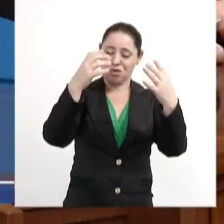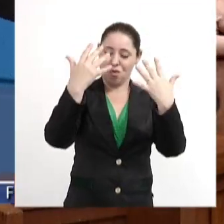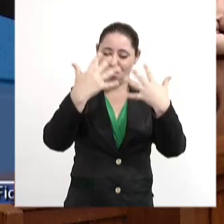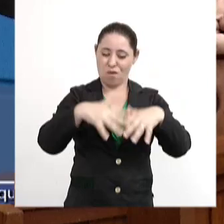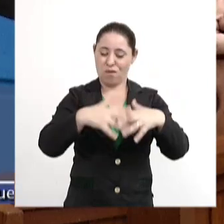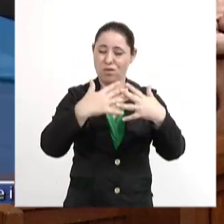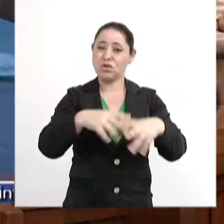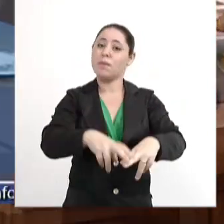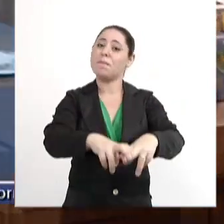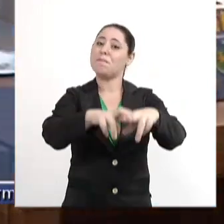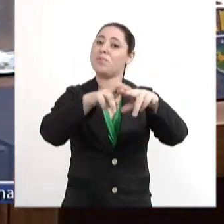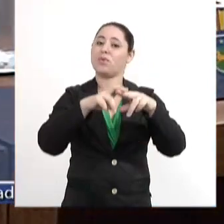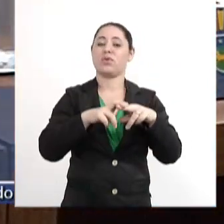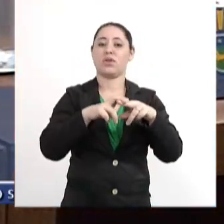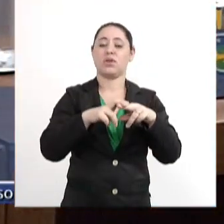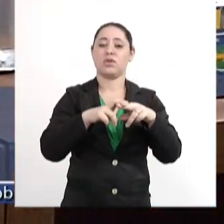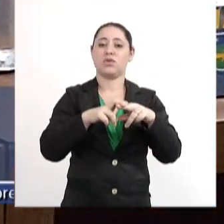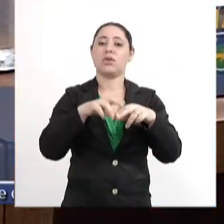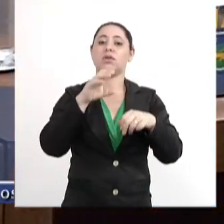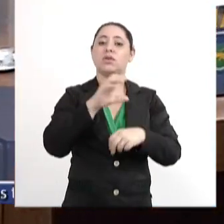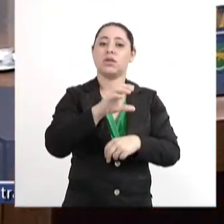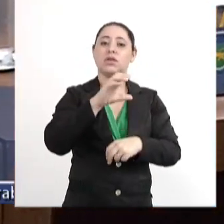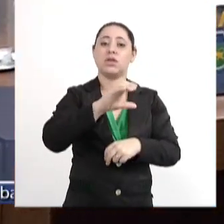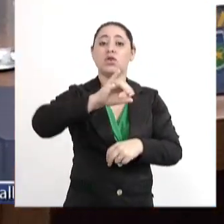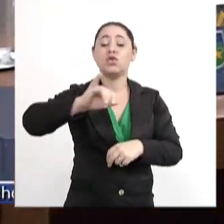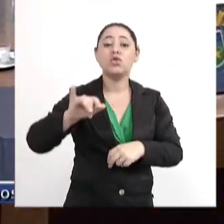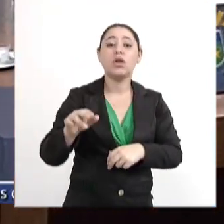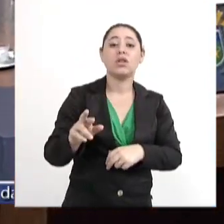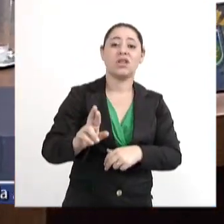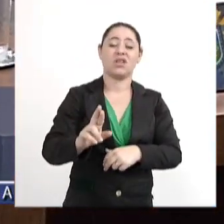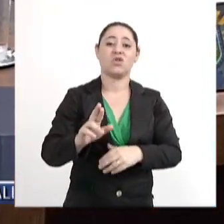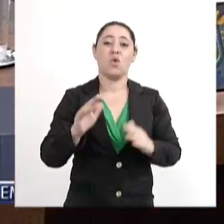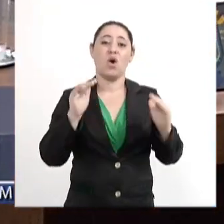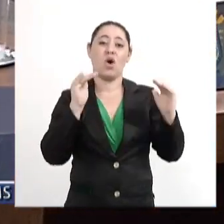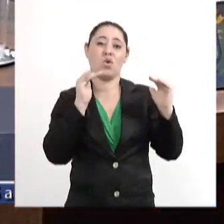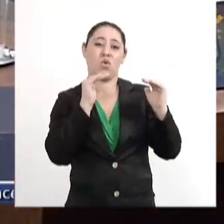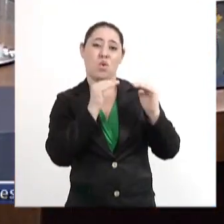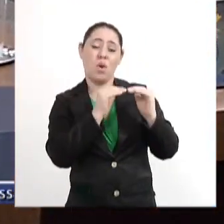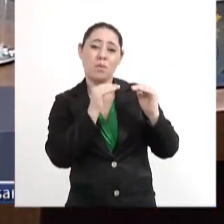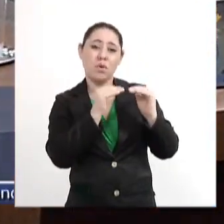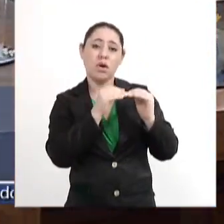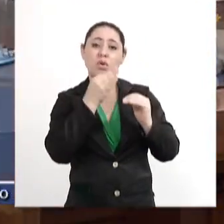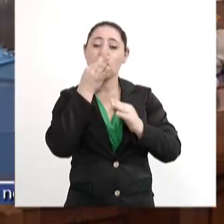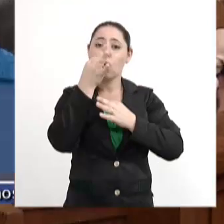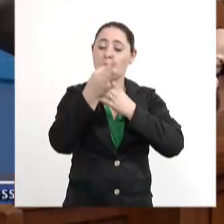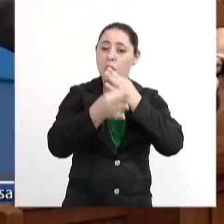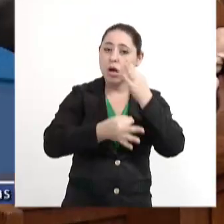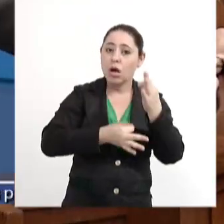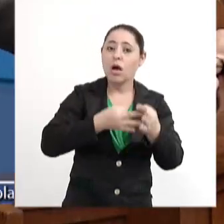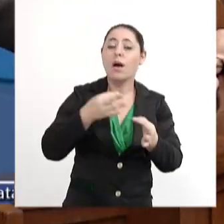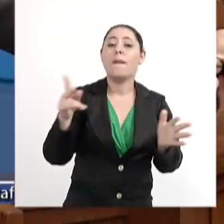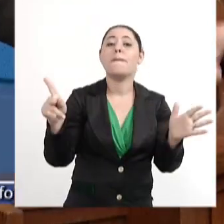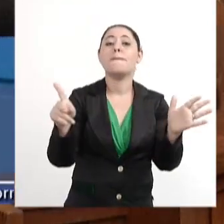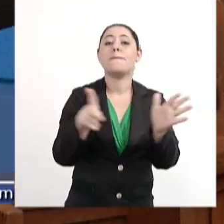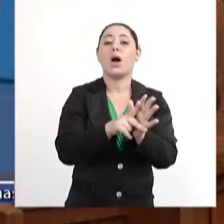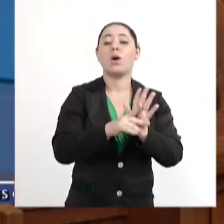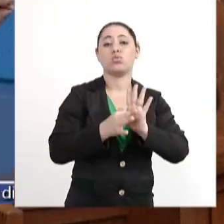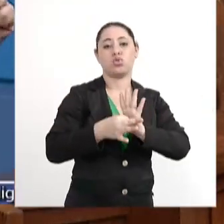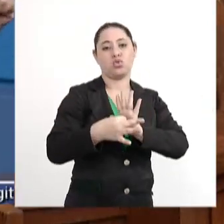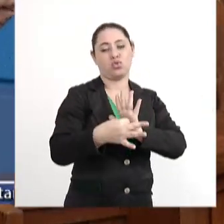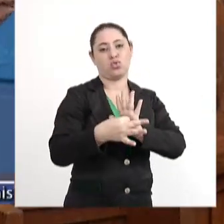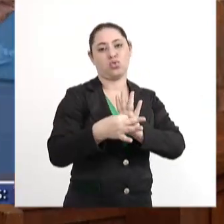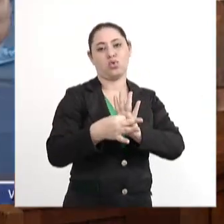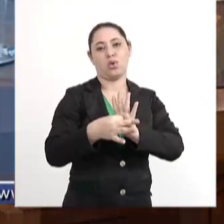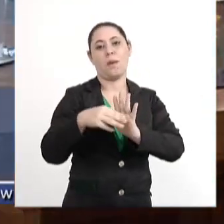por essa razão, na CCJ, embora concordando com os argumentos apresentados pelo deputado João Henrique,